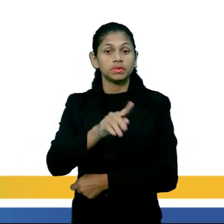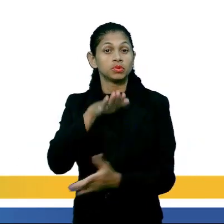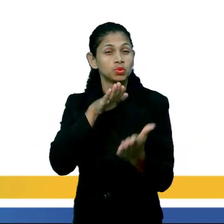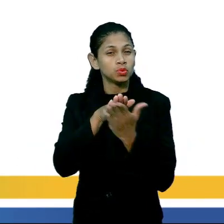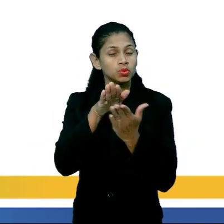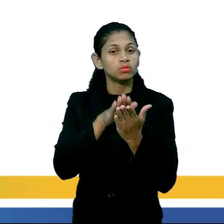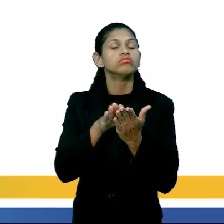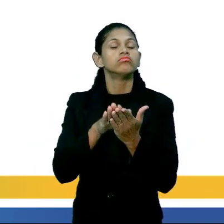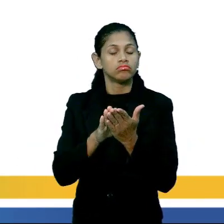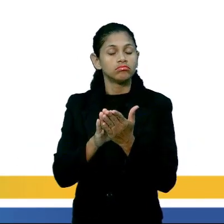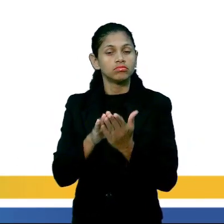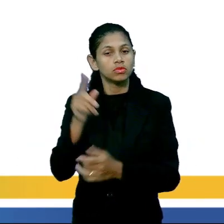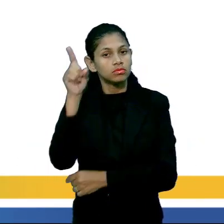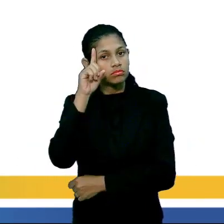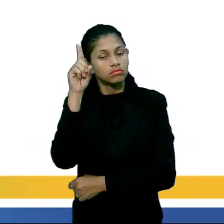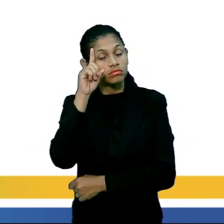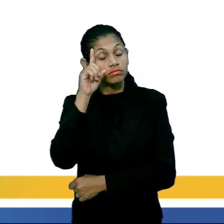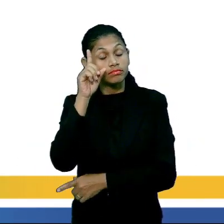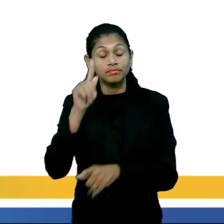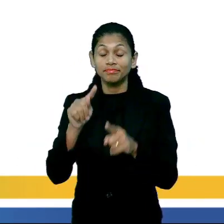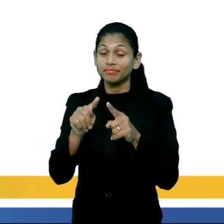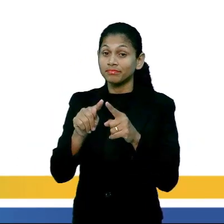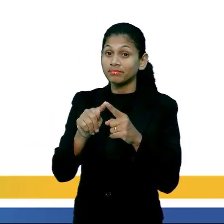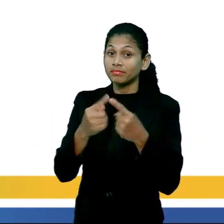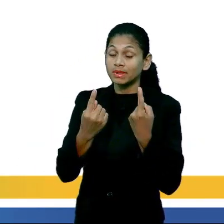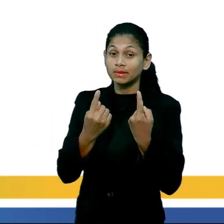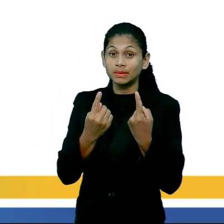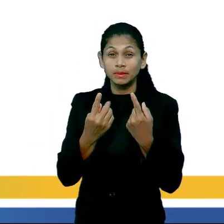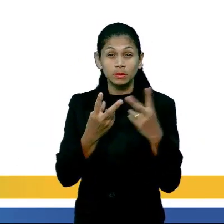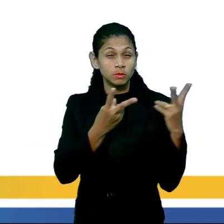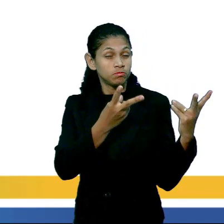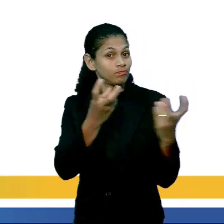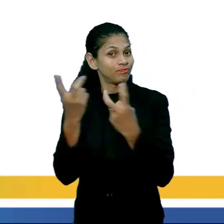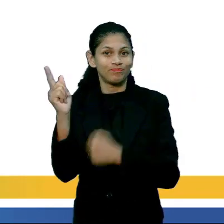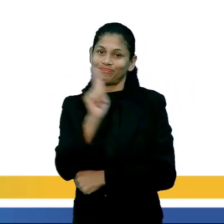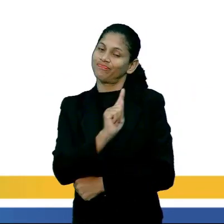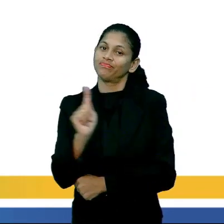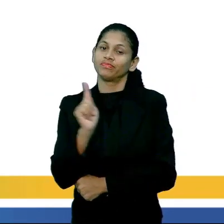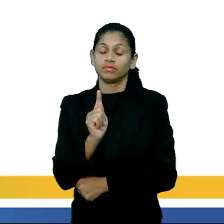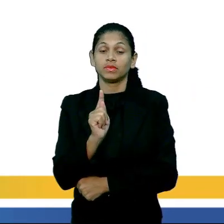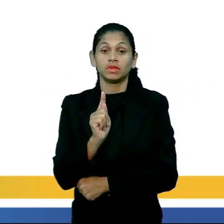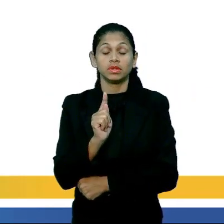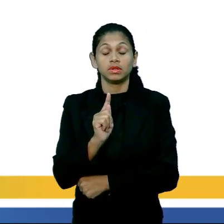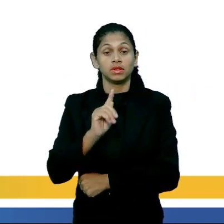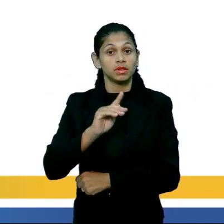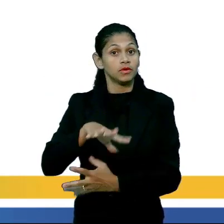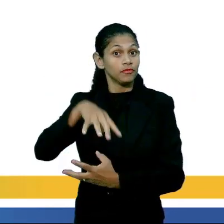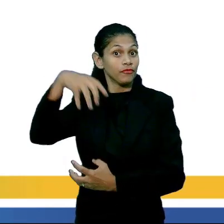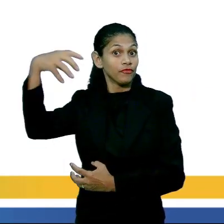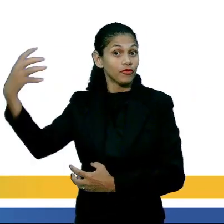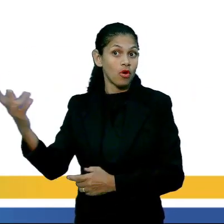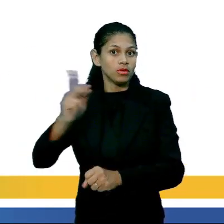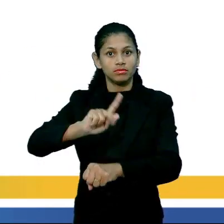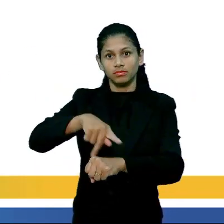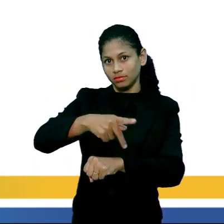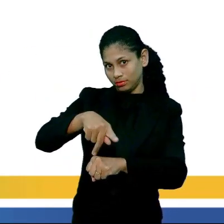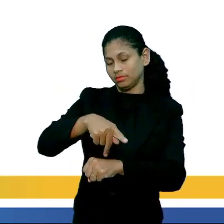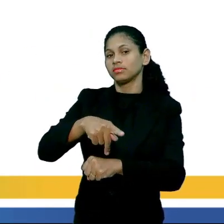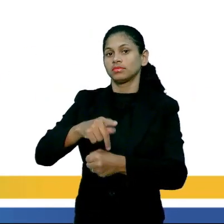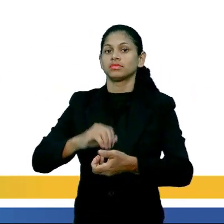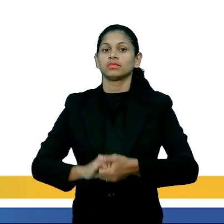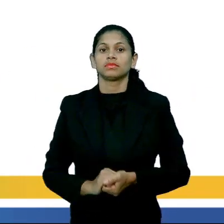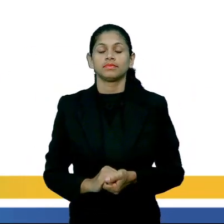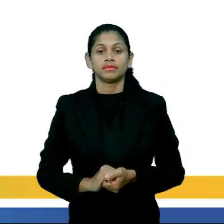dia a dia e muitas vezes não se dão conta de que são internacionais, ok? Nessa imagem vocês podem